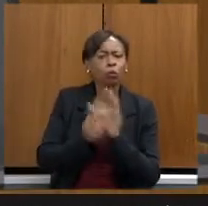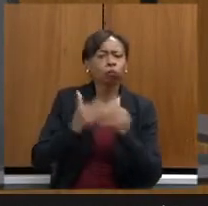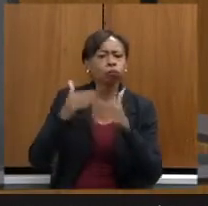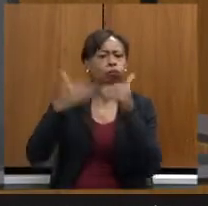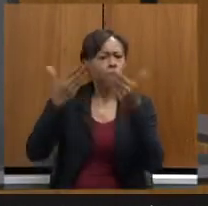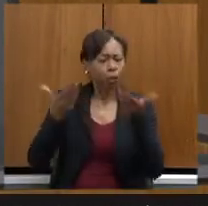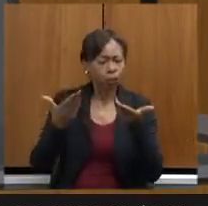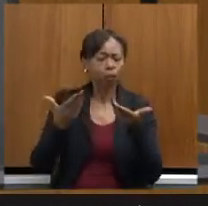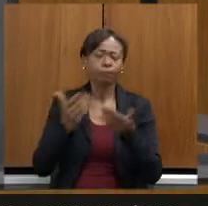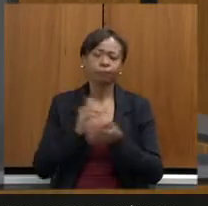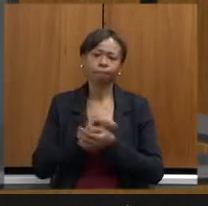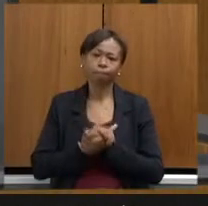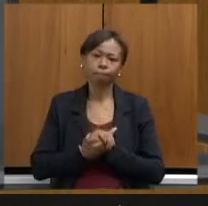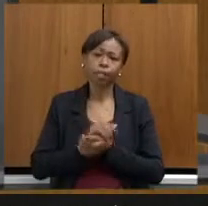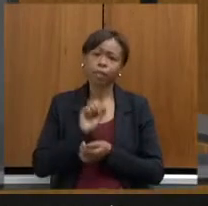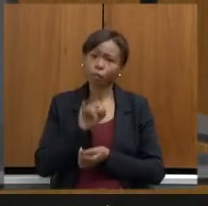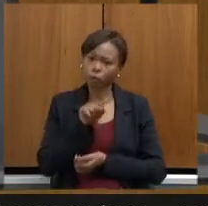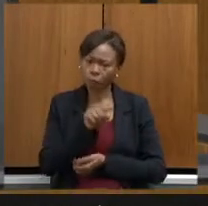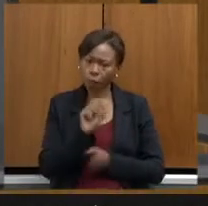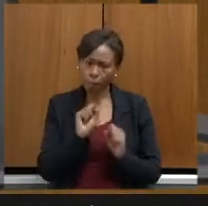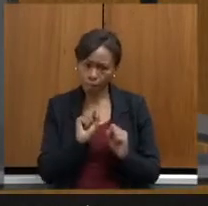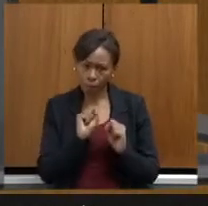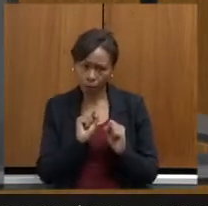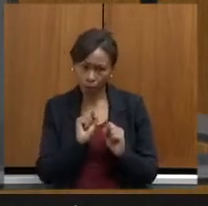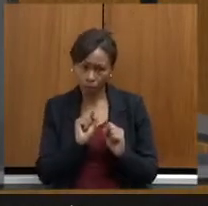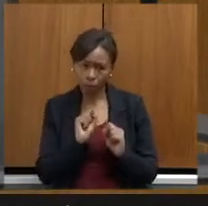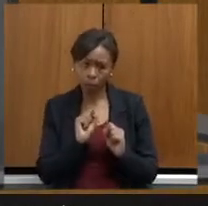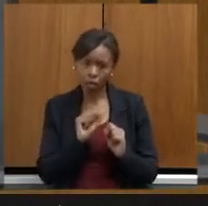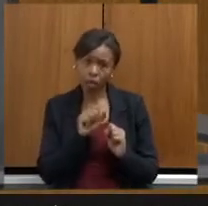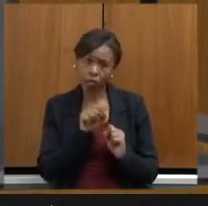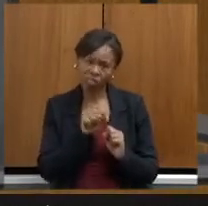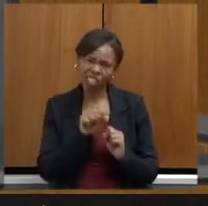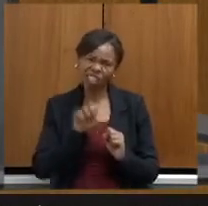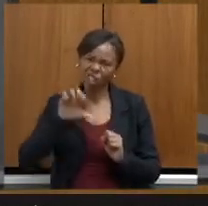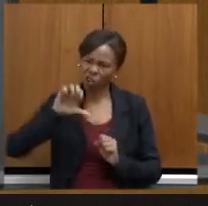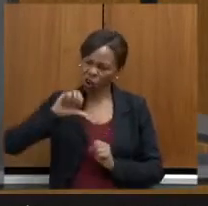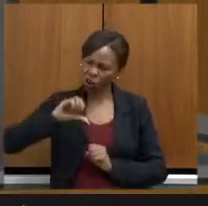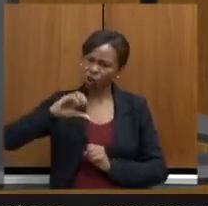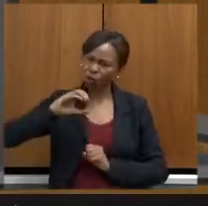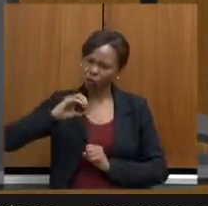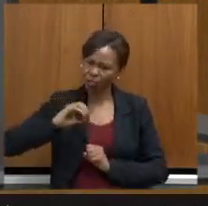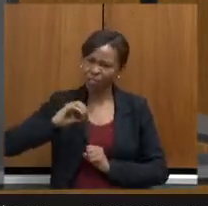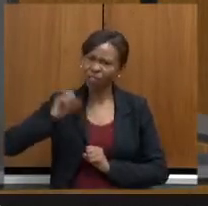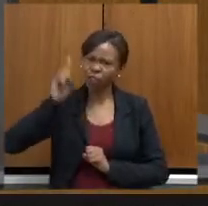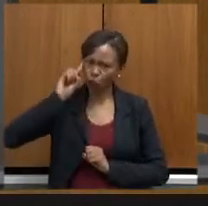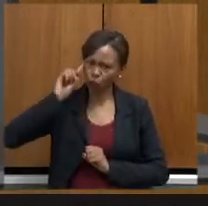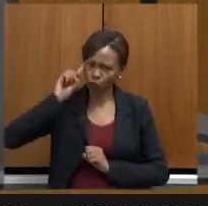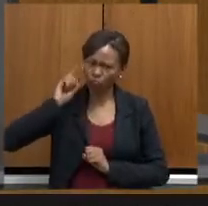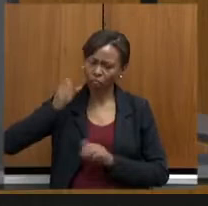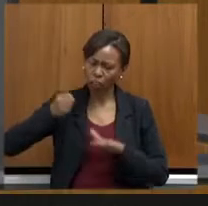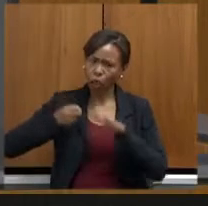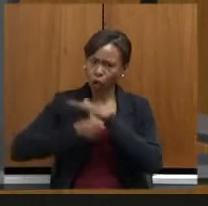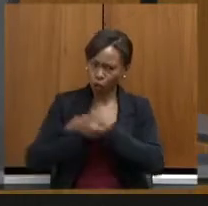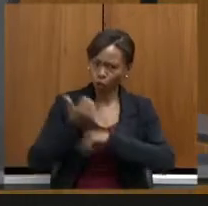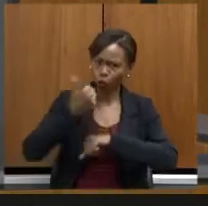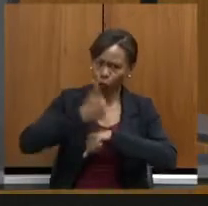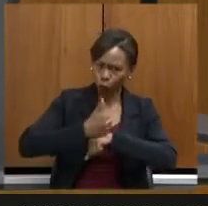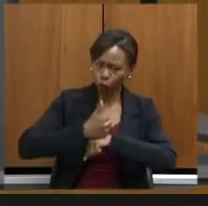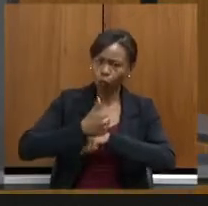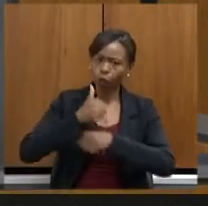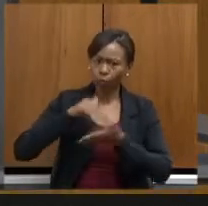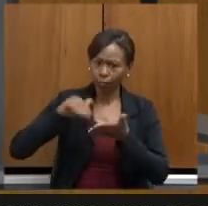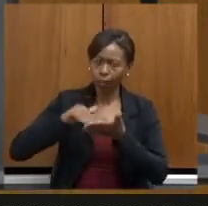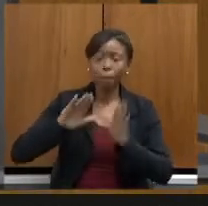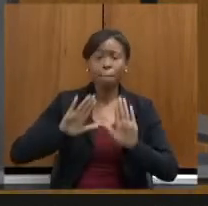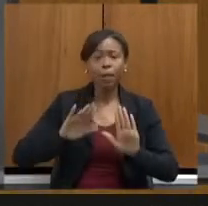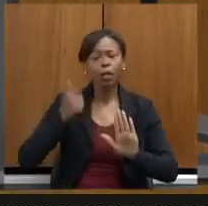Então queria se o senhor tiver condições já né só assumiu a menos de 90 dias a pasta É mas o que o outro cerveja